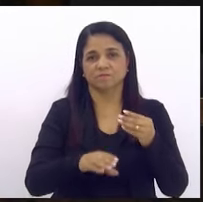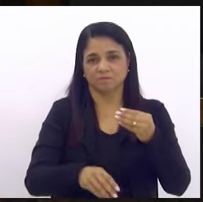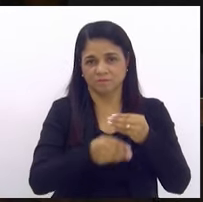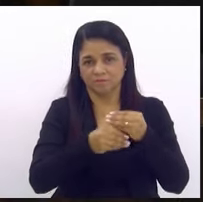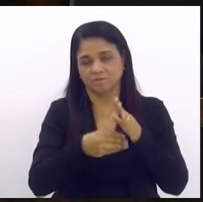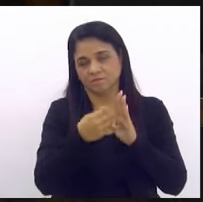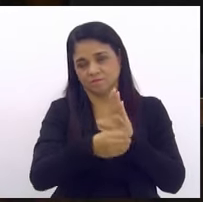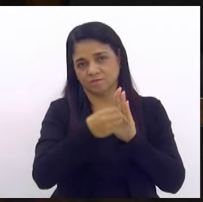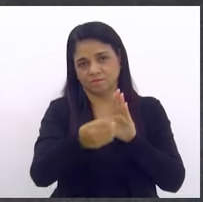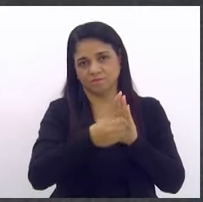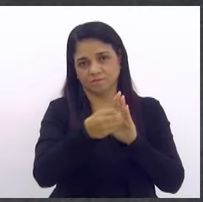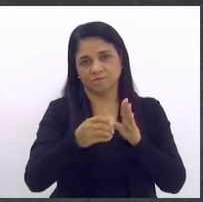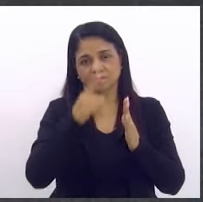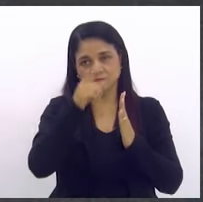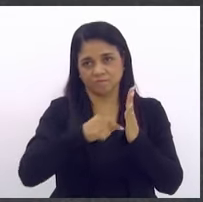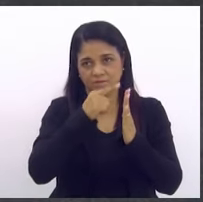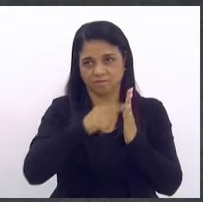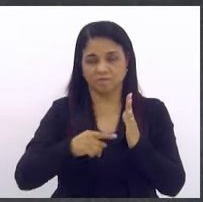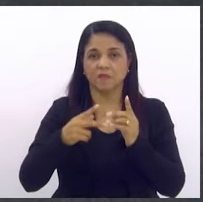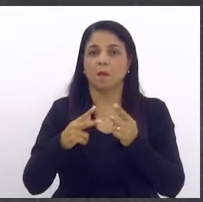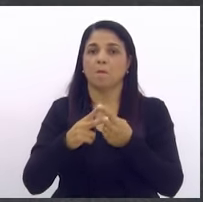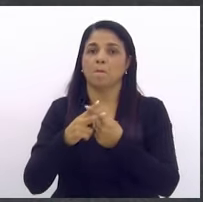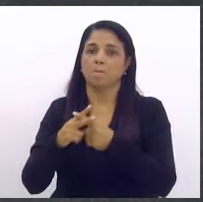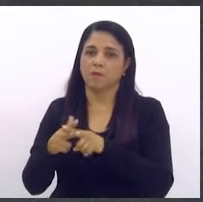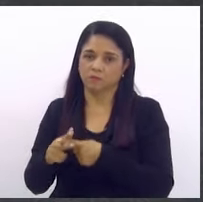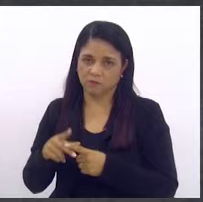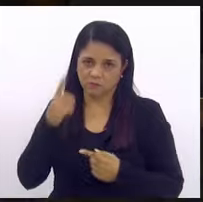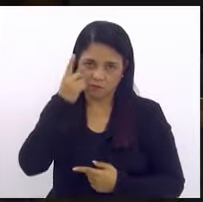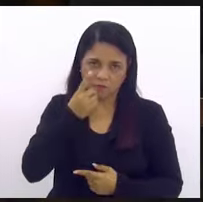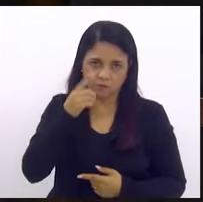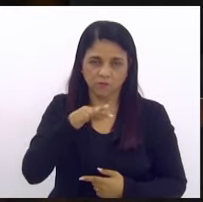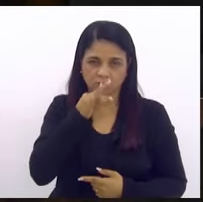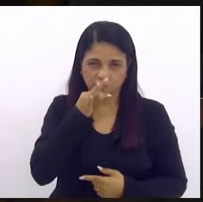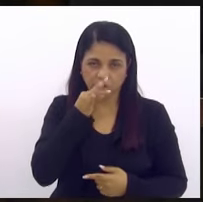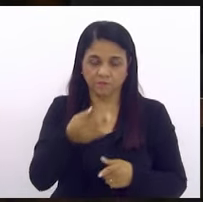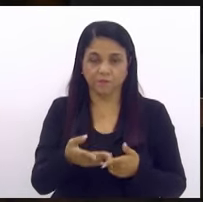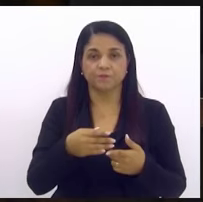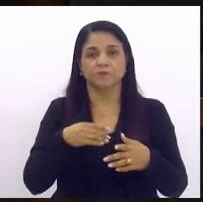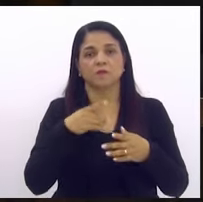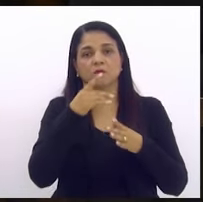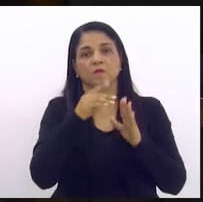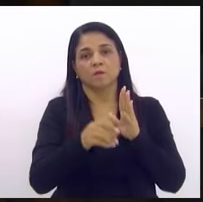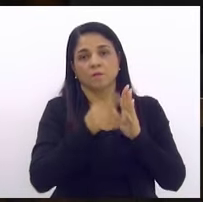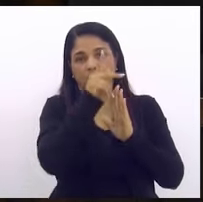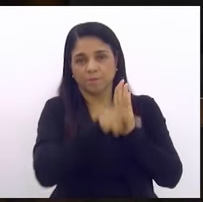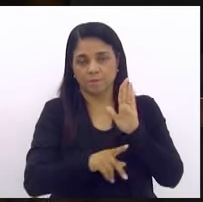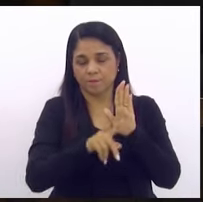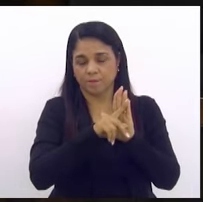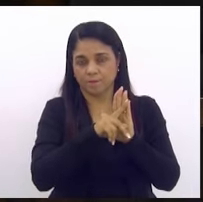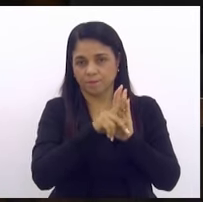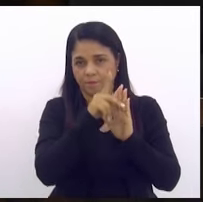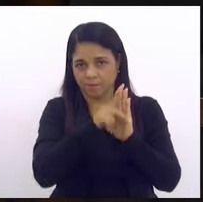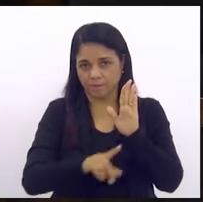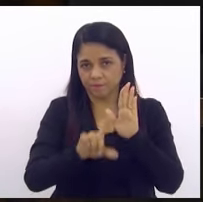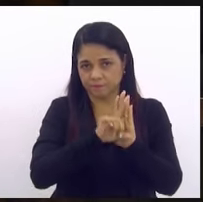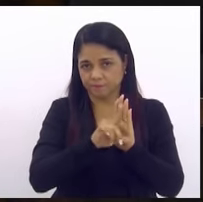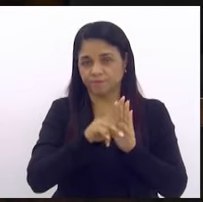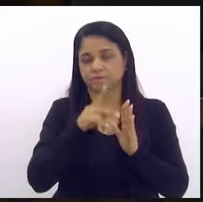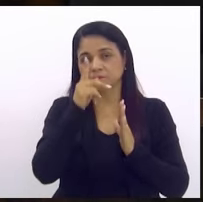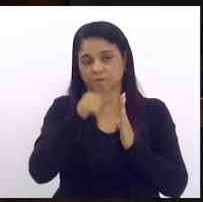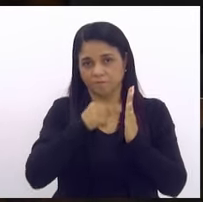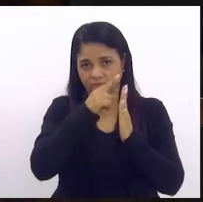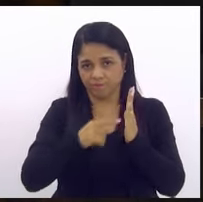Vetos, deputado Jorge Felipe Neto. Pela manutenção, presidente. Veto parcial aposto ao projeto de lei número 6.520, de